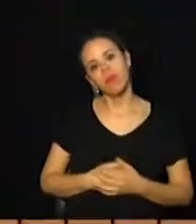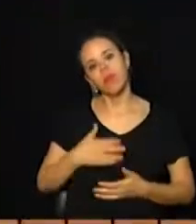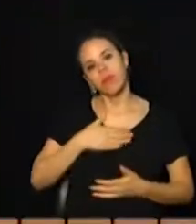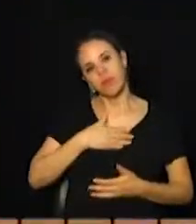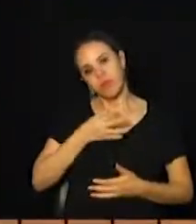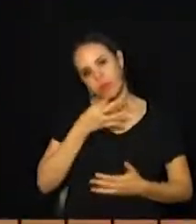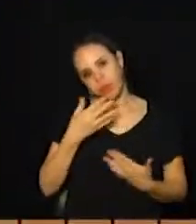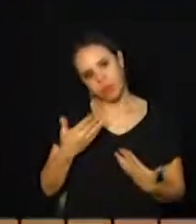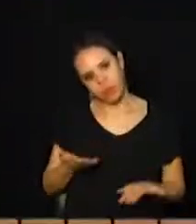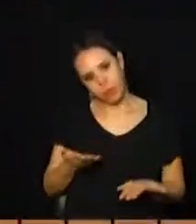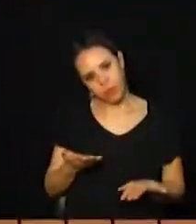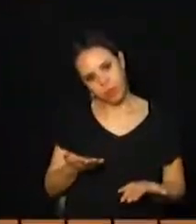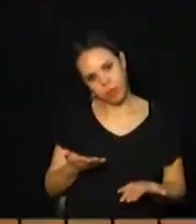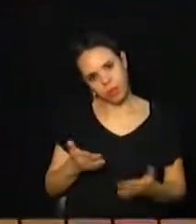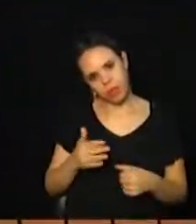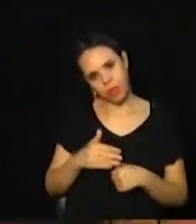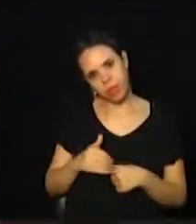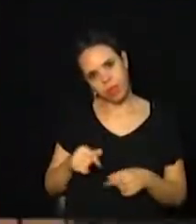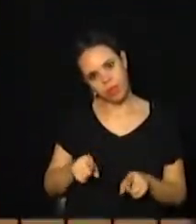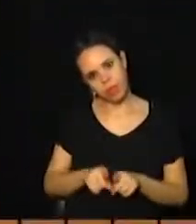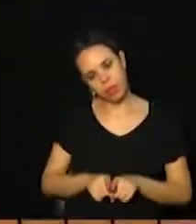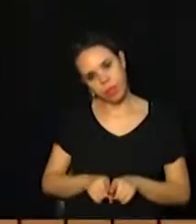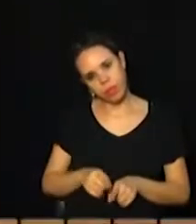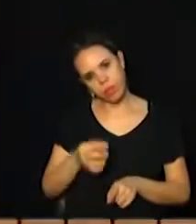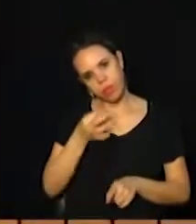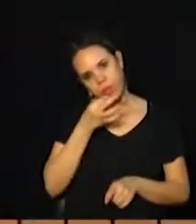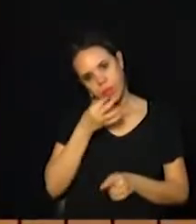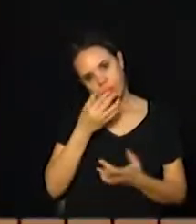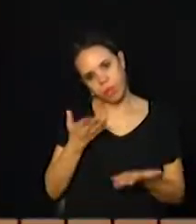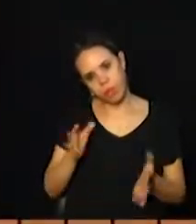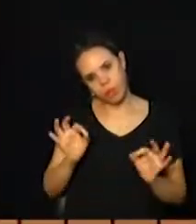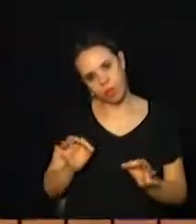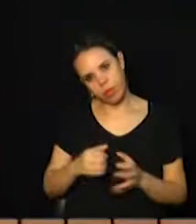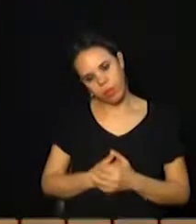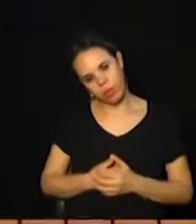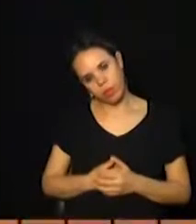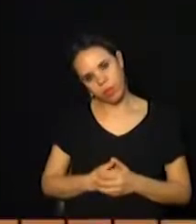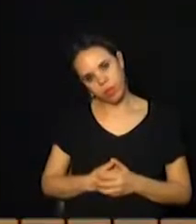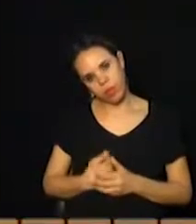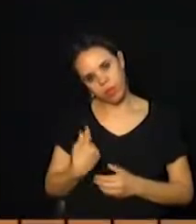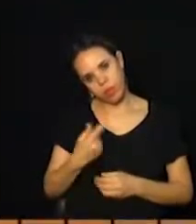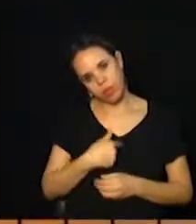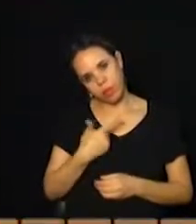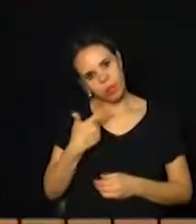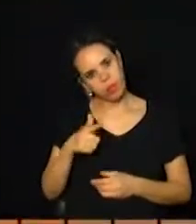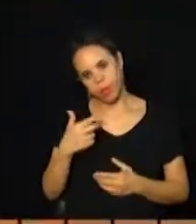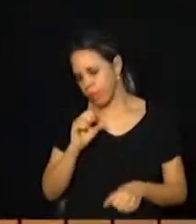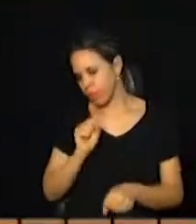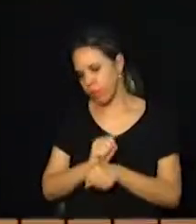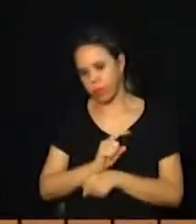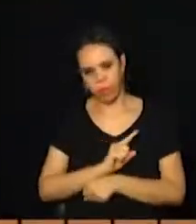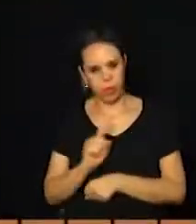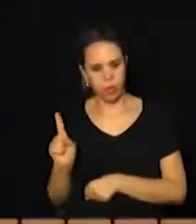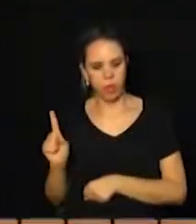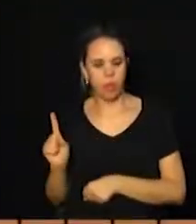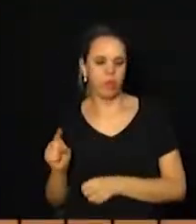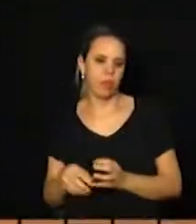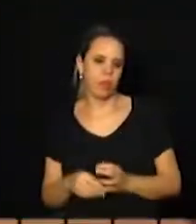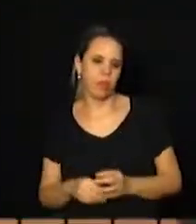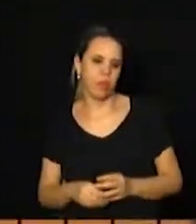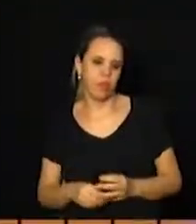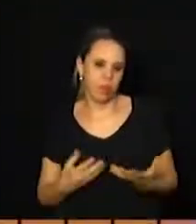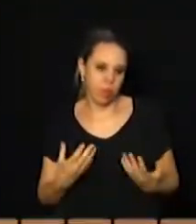meu meu afeto meu Manifesto certo ia e a gente não vamos parar certo